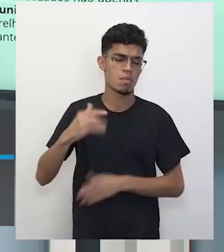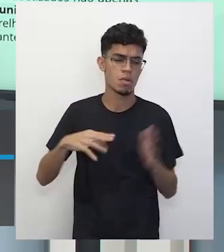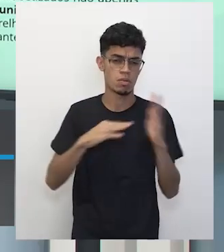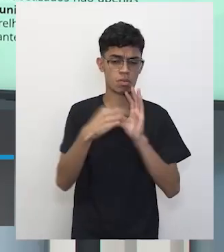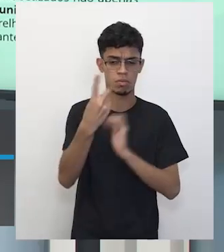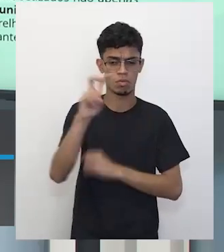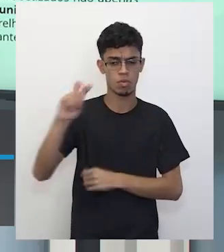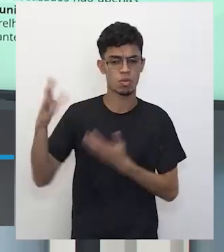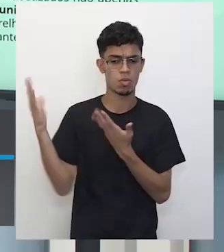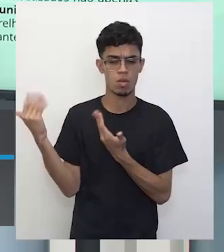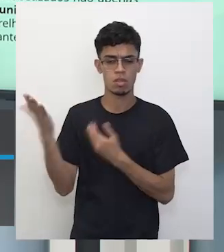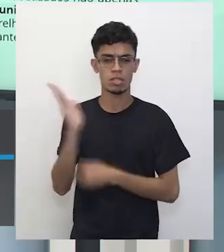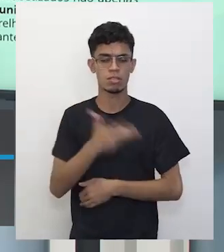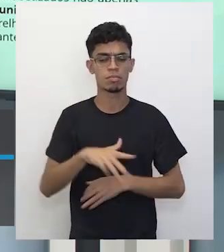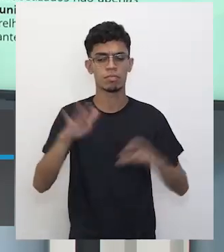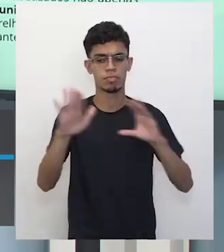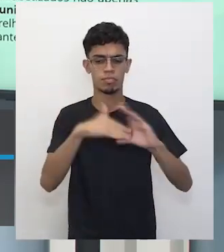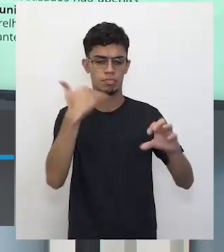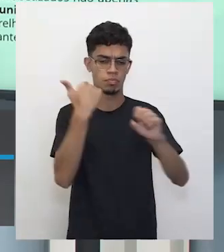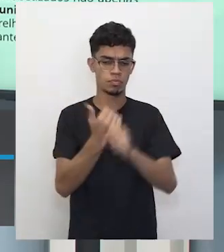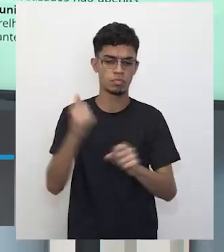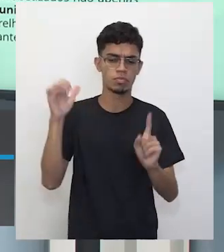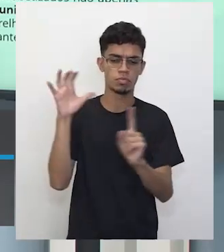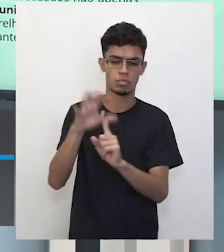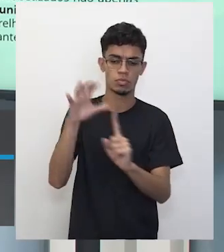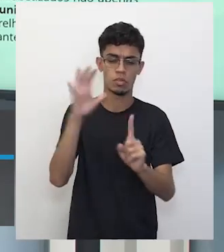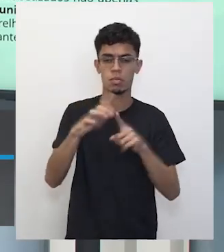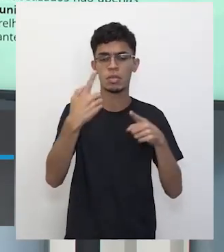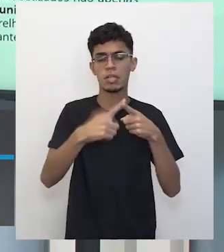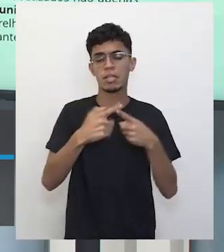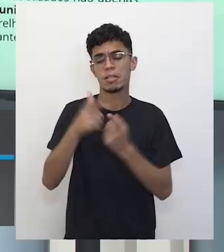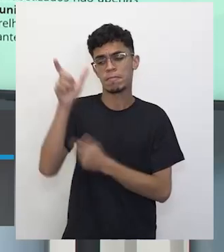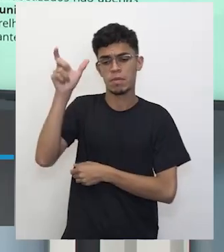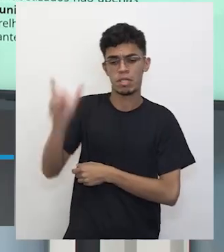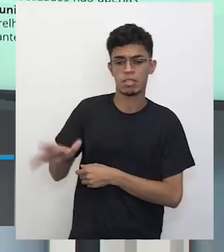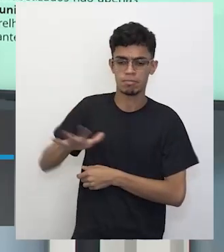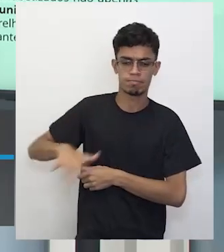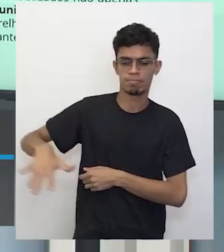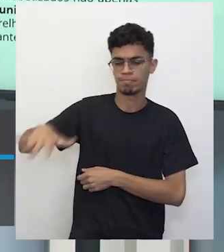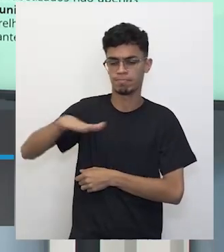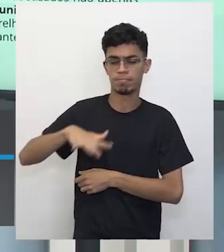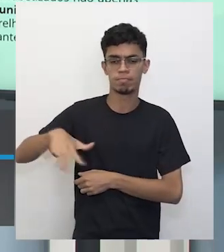que já são youtubers, influencers, porque eles não